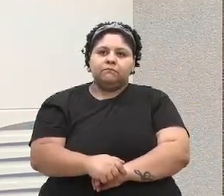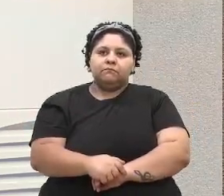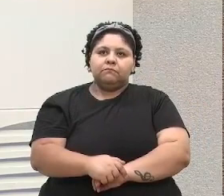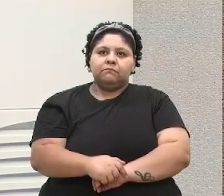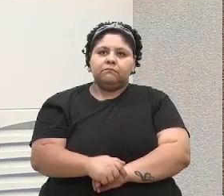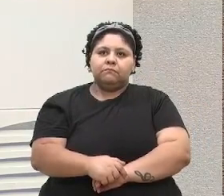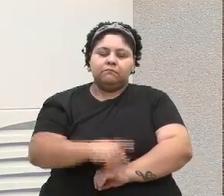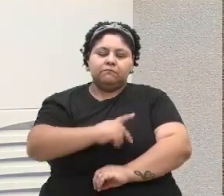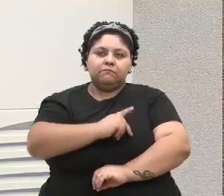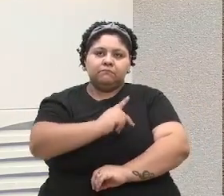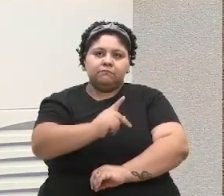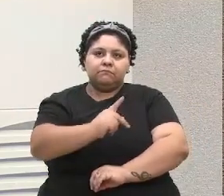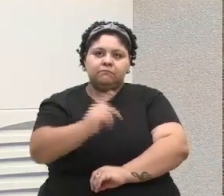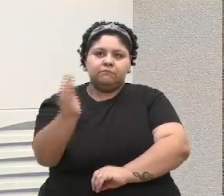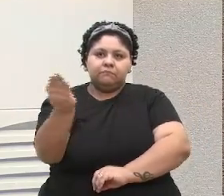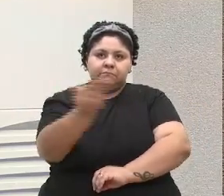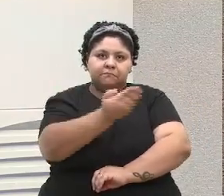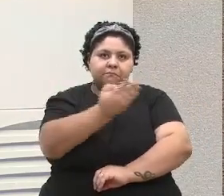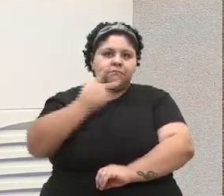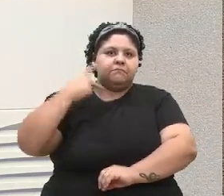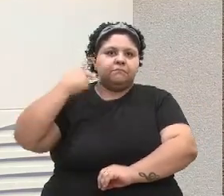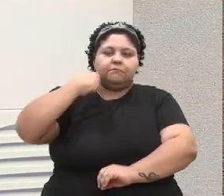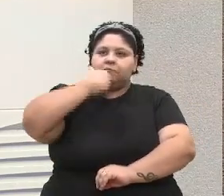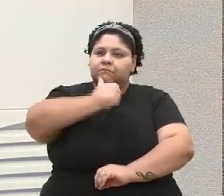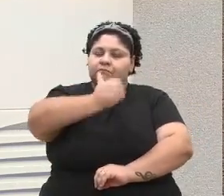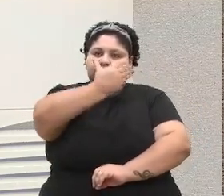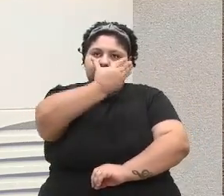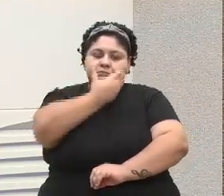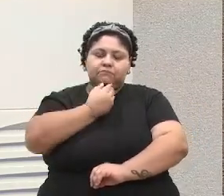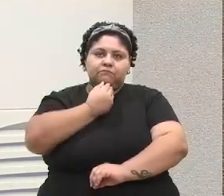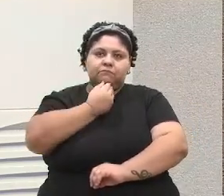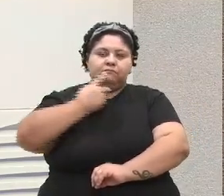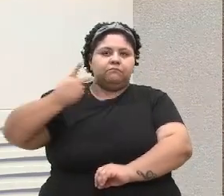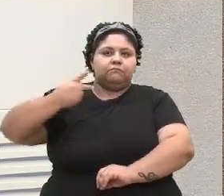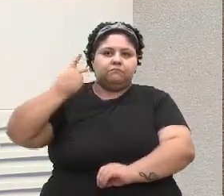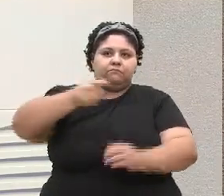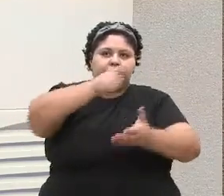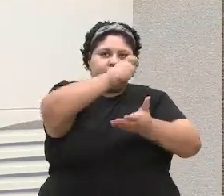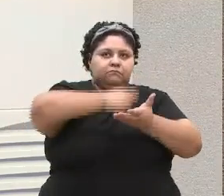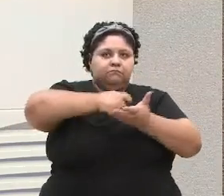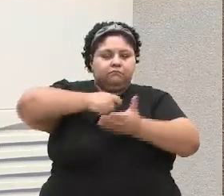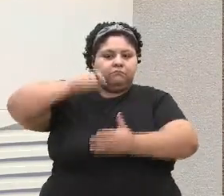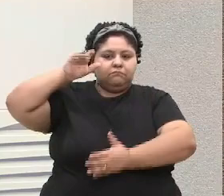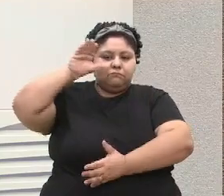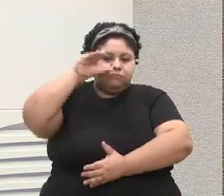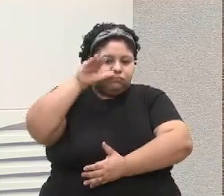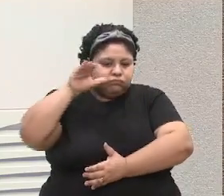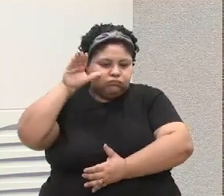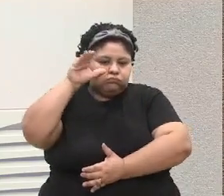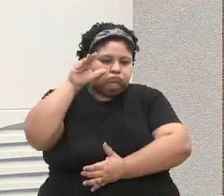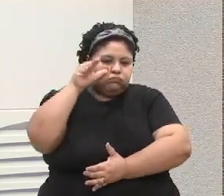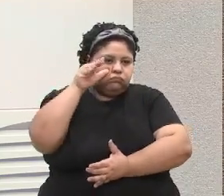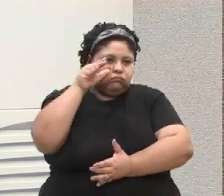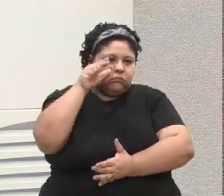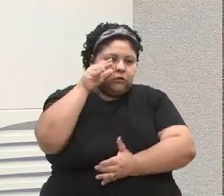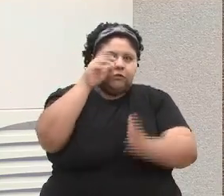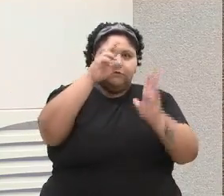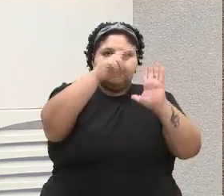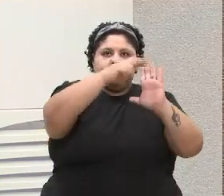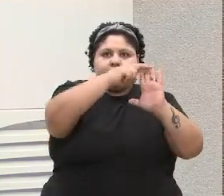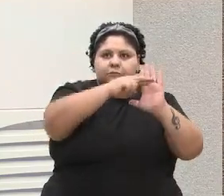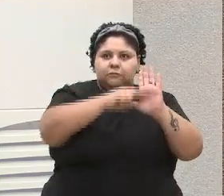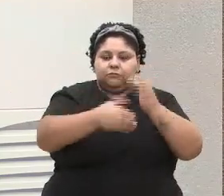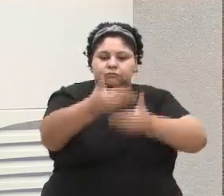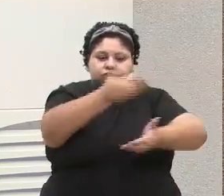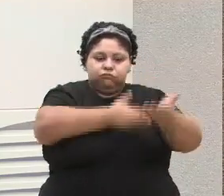Senhor presidente, senhoras vereadoras e senhores vereadores, os vereadores que apresentem subscrevem, observadas as normas regimentais e em atendimento ao